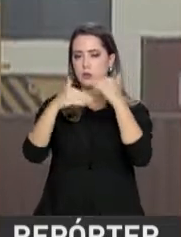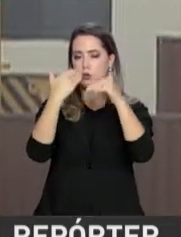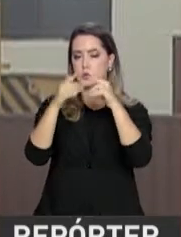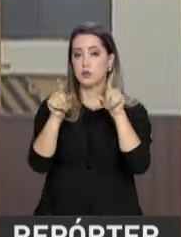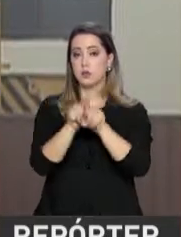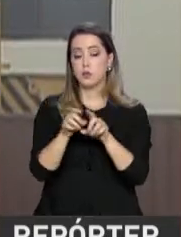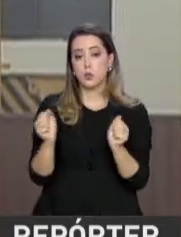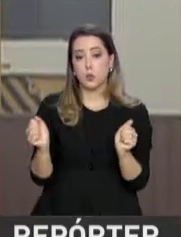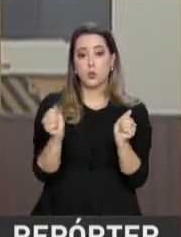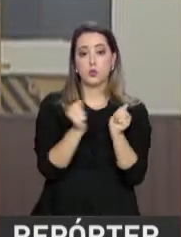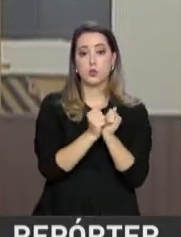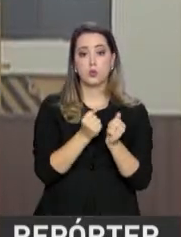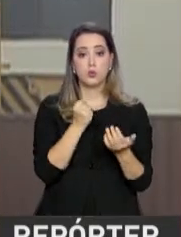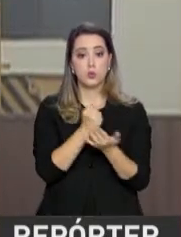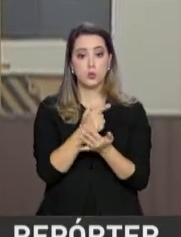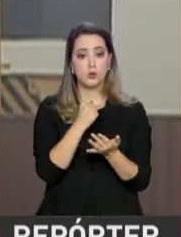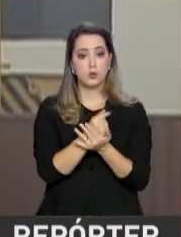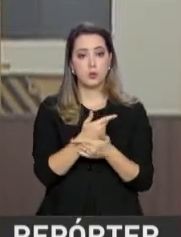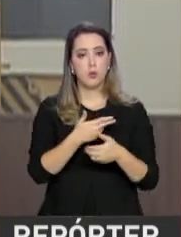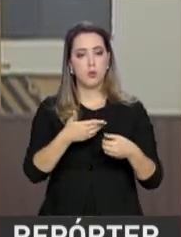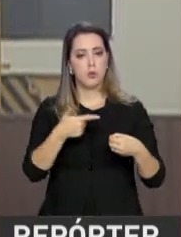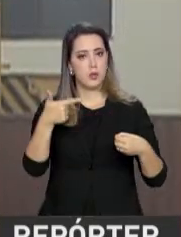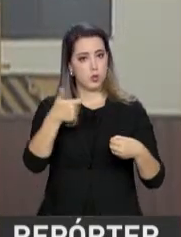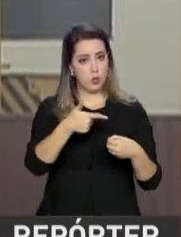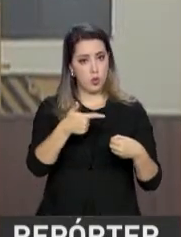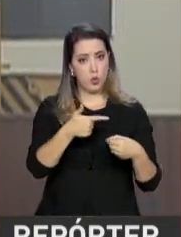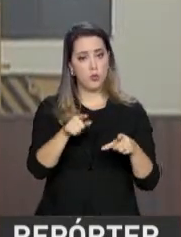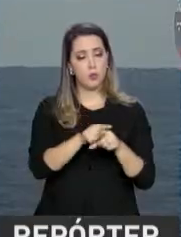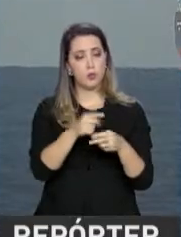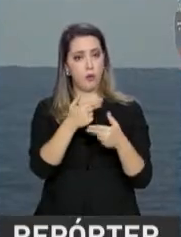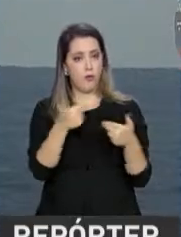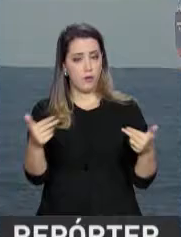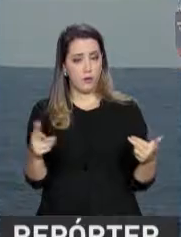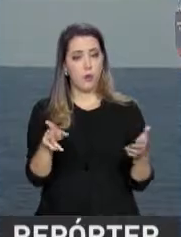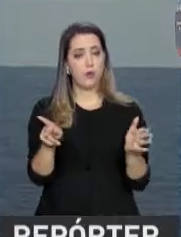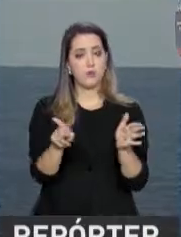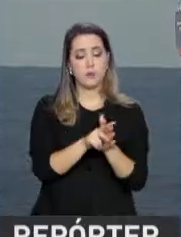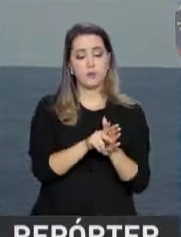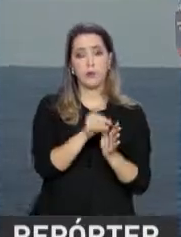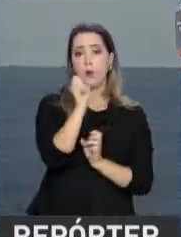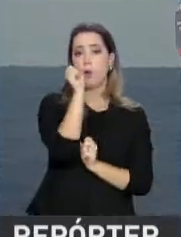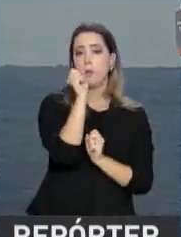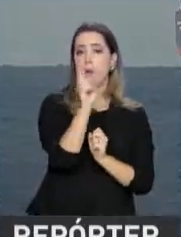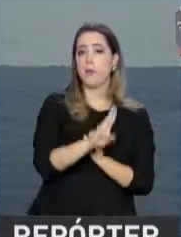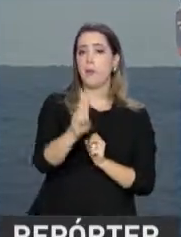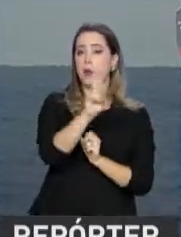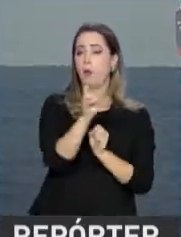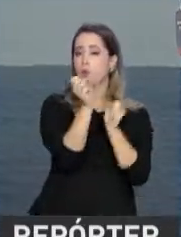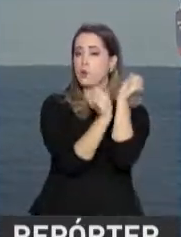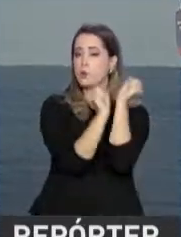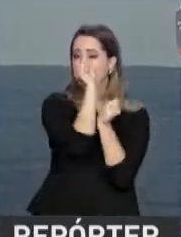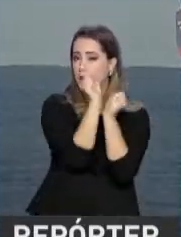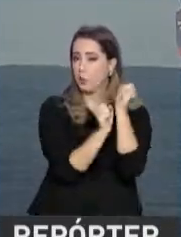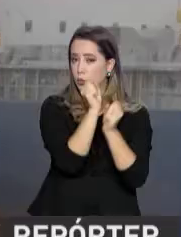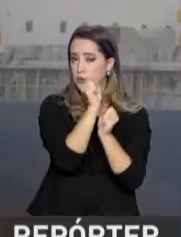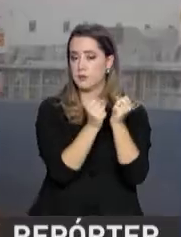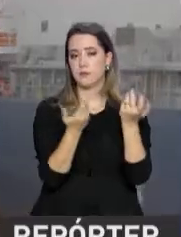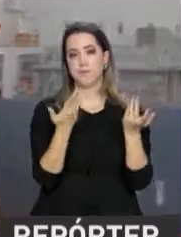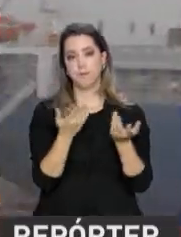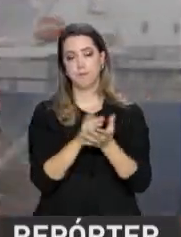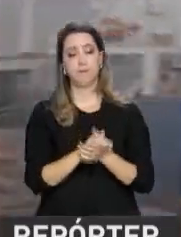puxada pelas compras de combustíveis e bens de capital que são máquinas e equipamentos para dinamizar a produção